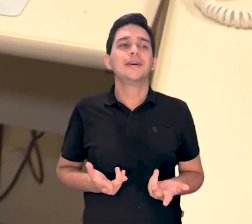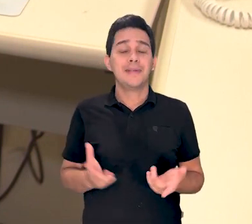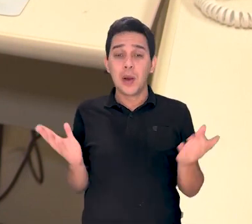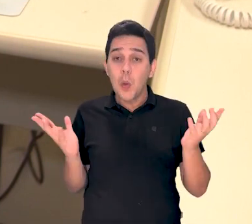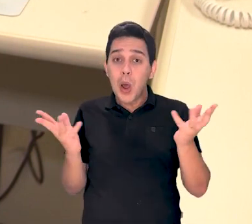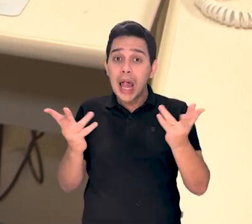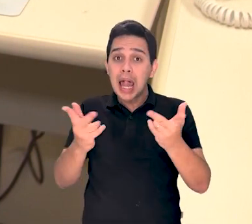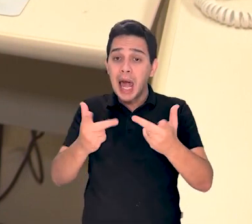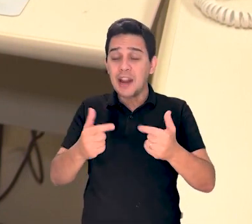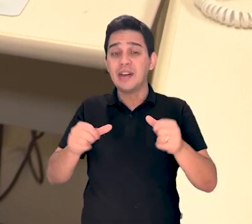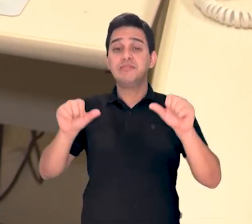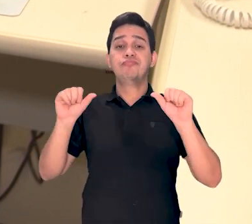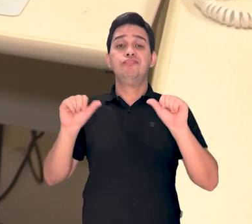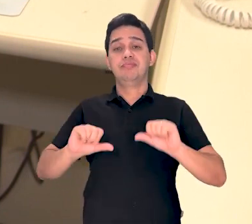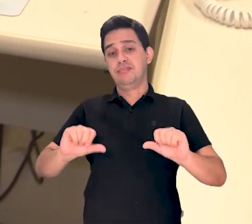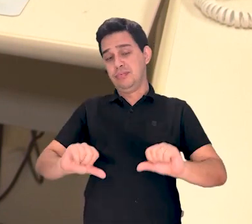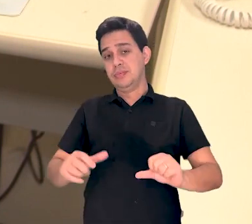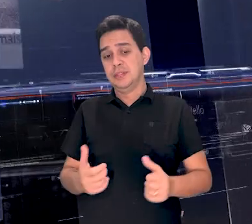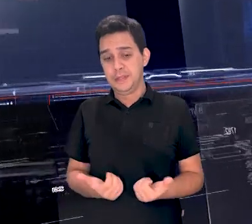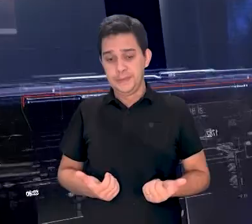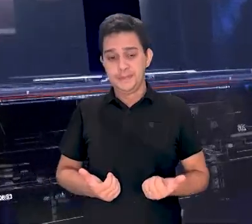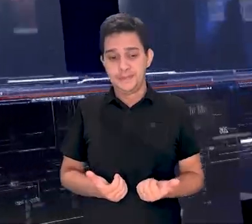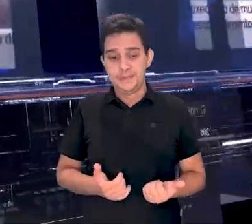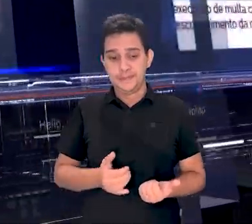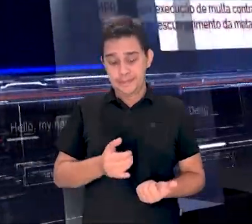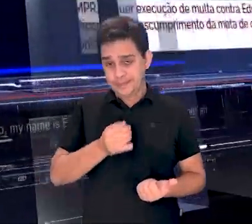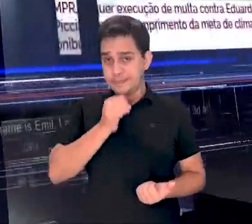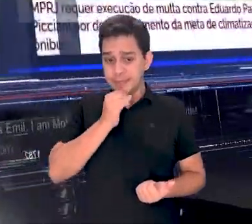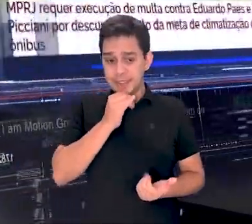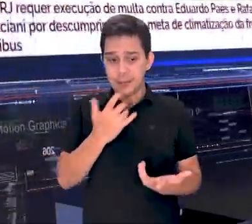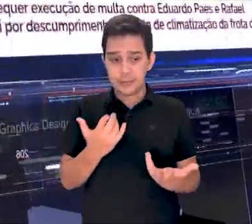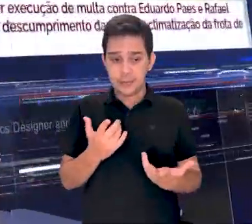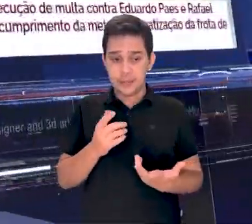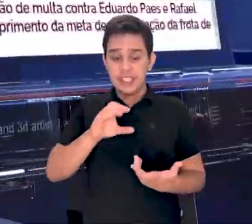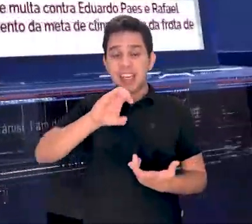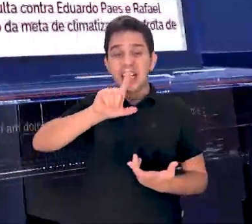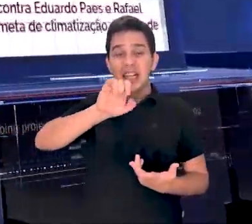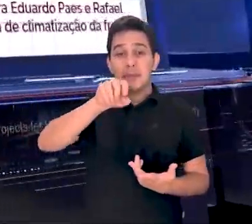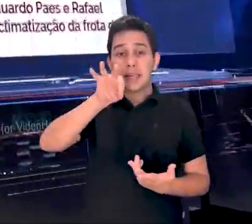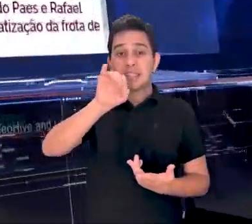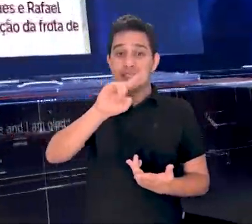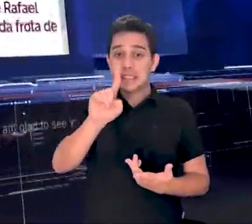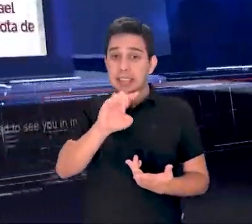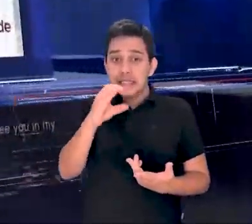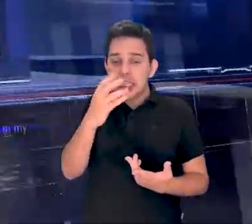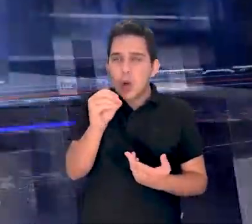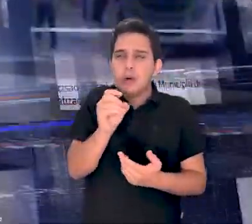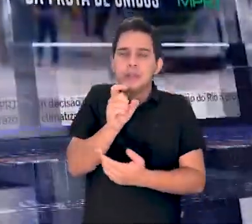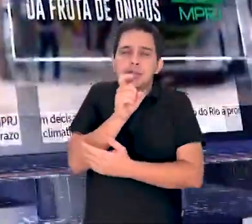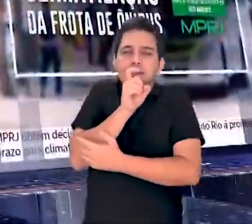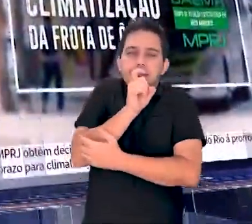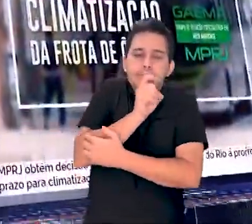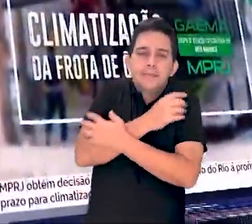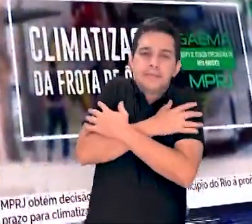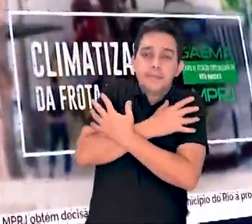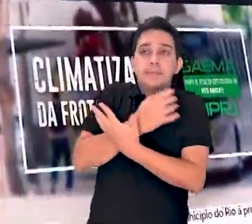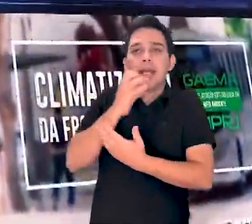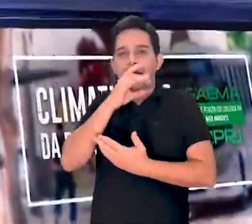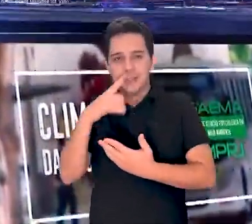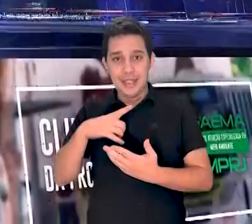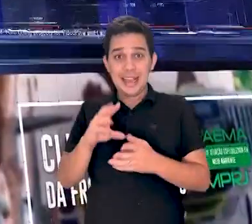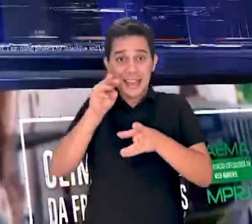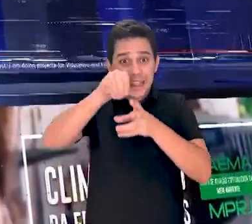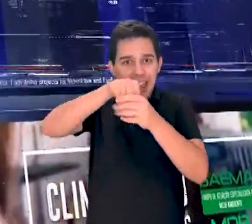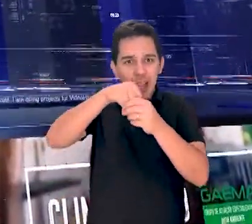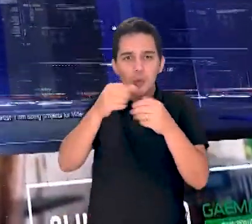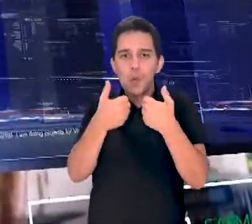prejudicada como por exemplo no caso da climatização da frota que até já tem decisão